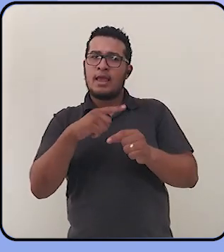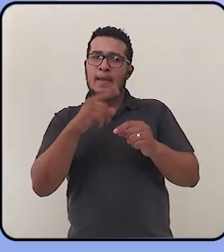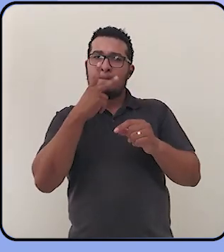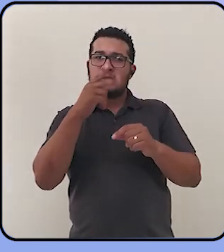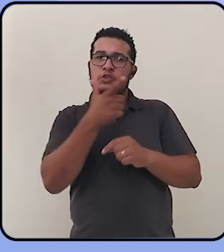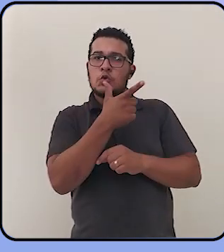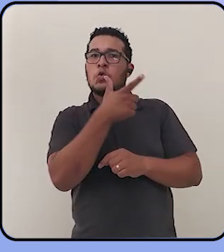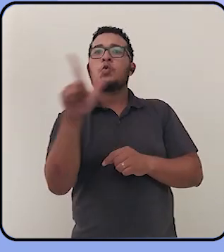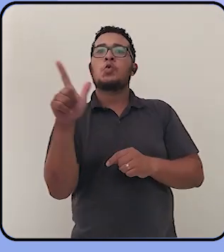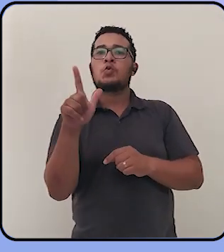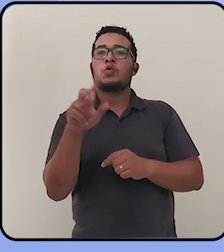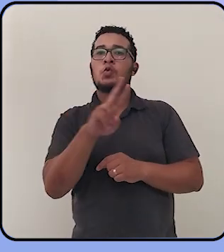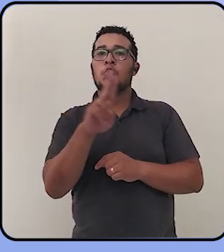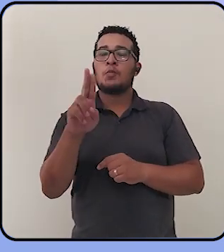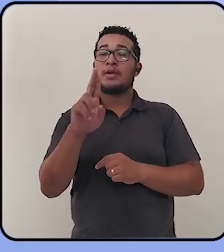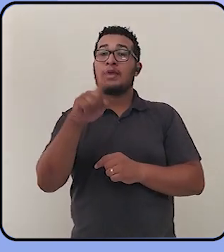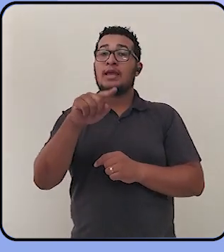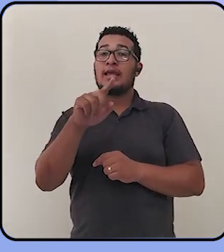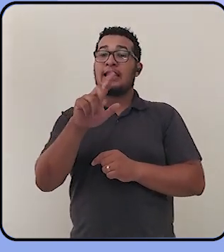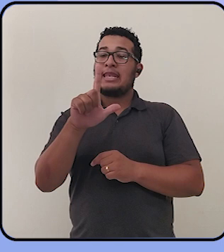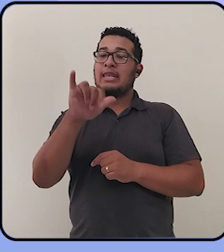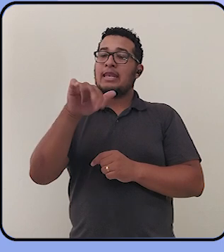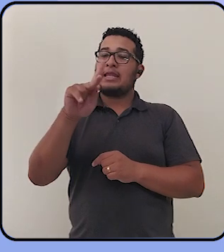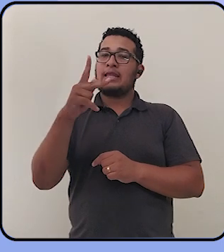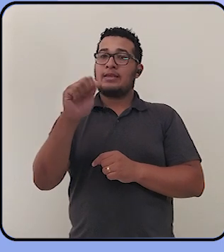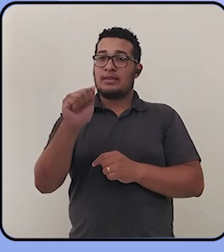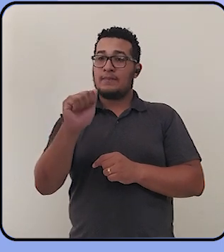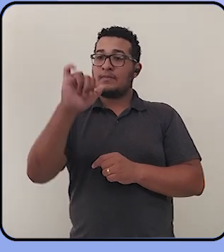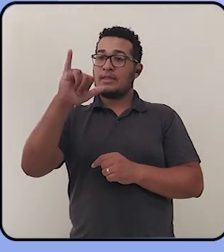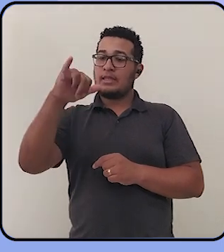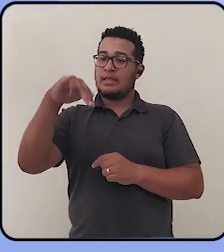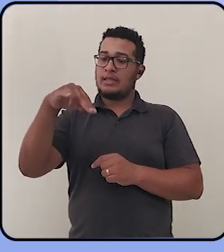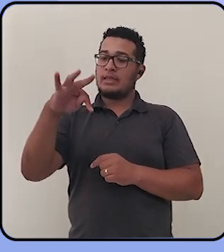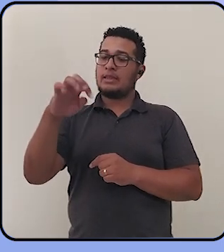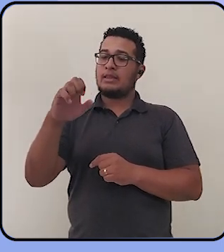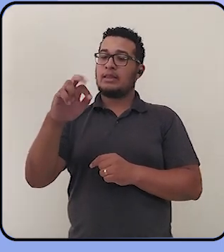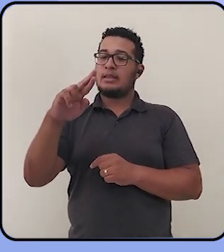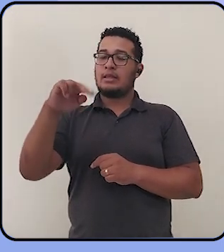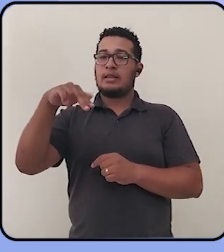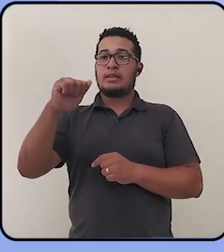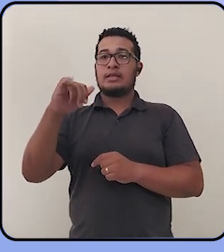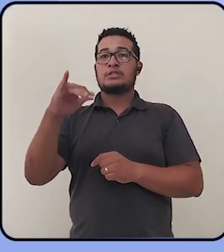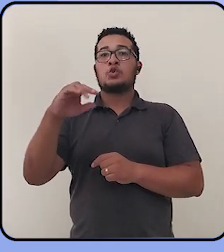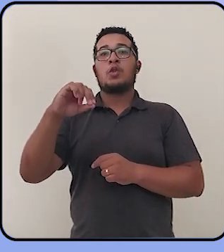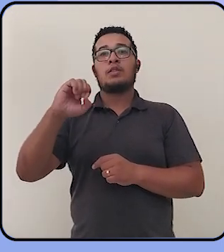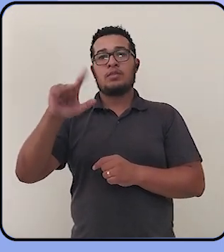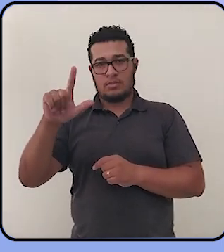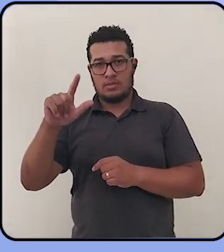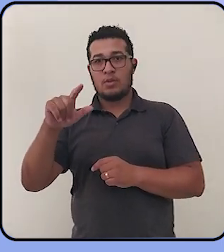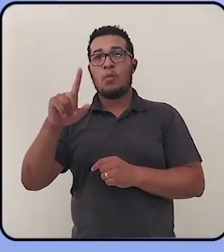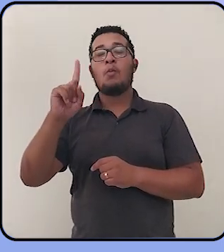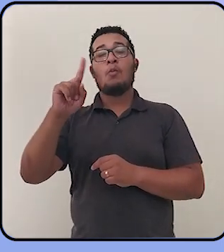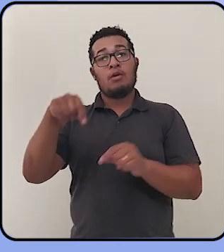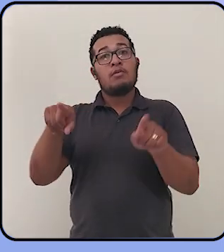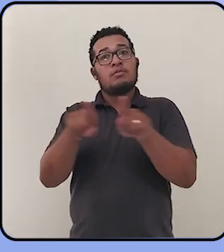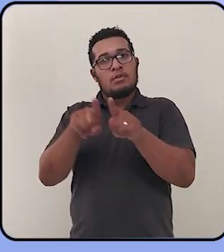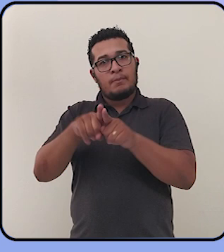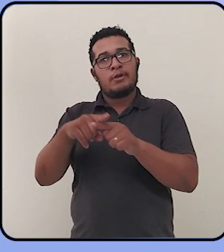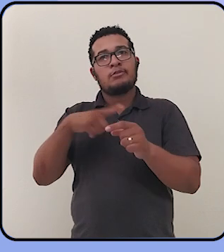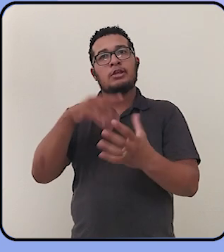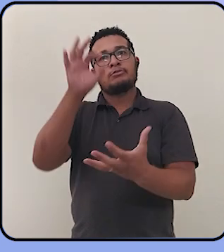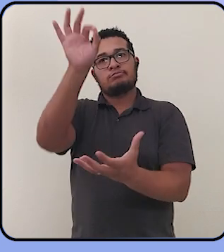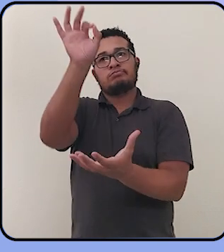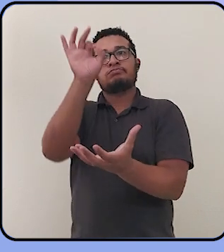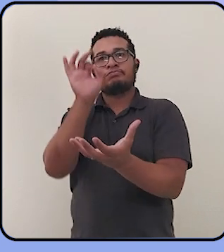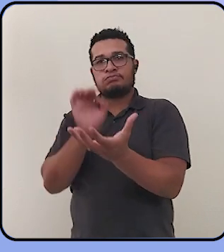imagem uma outra linha chamando a atenção, que é a linha internacional de mudança de data,